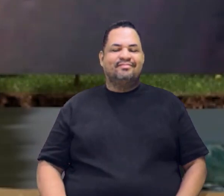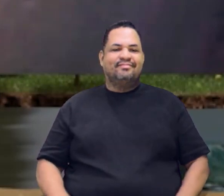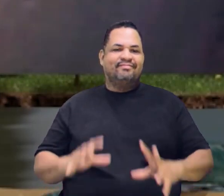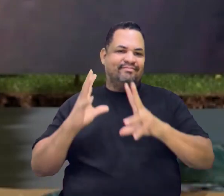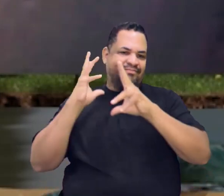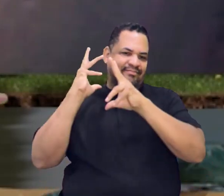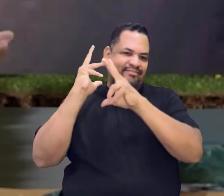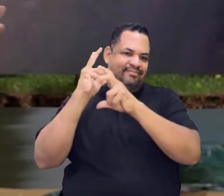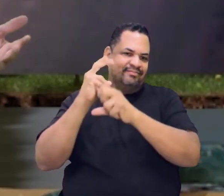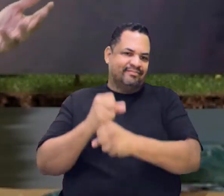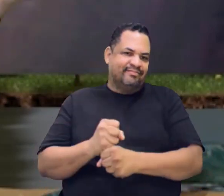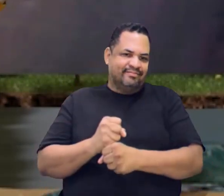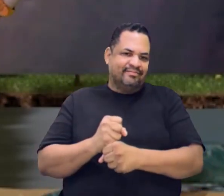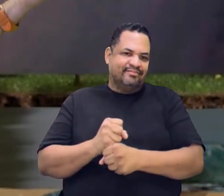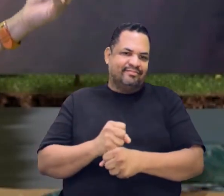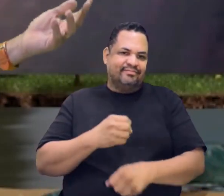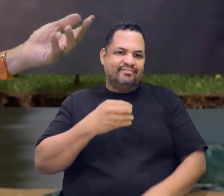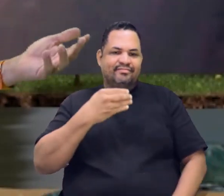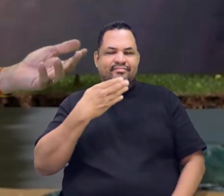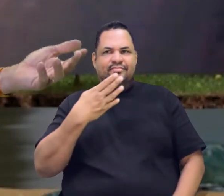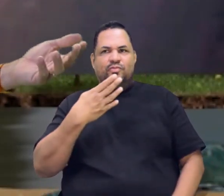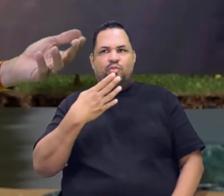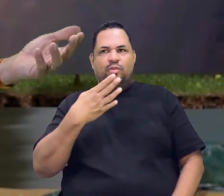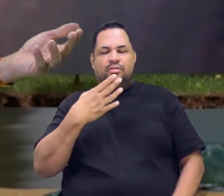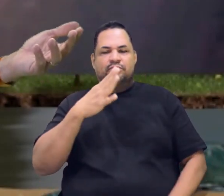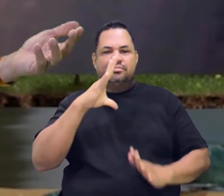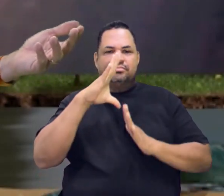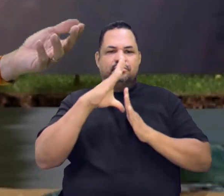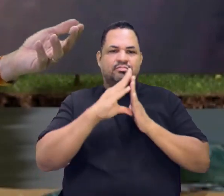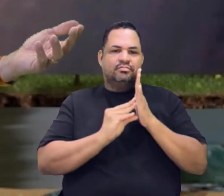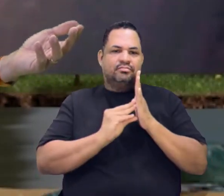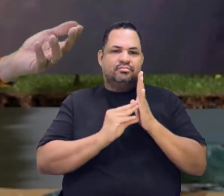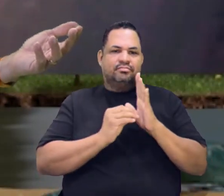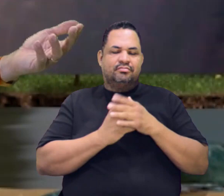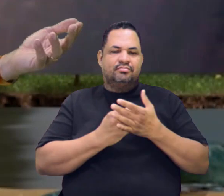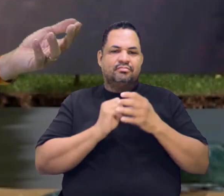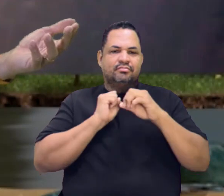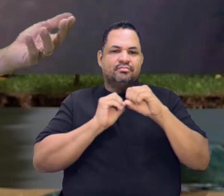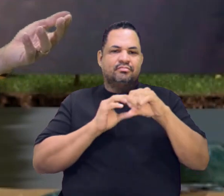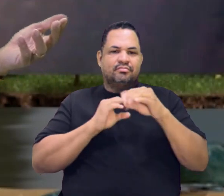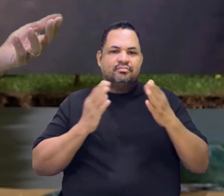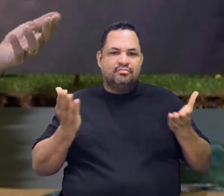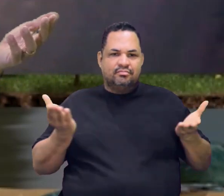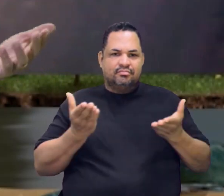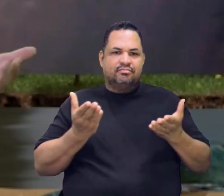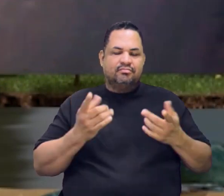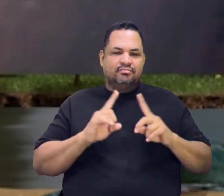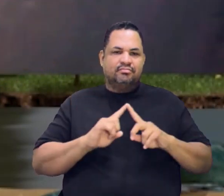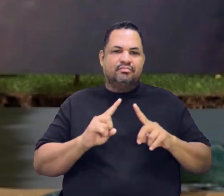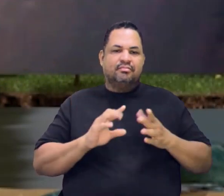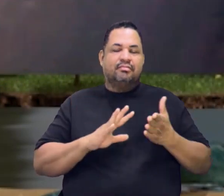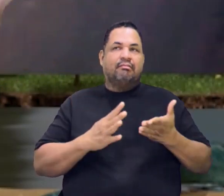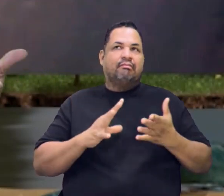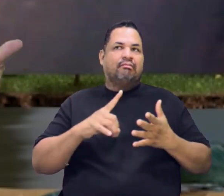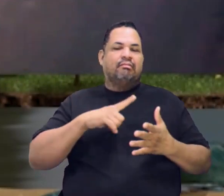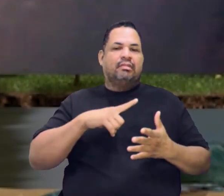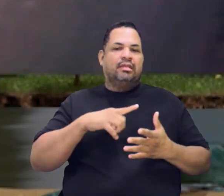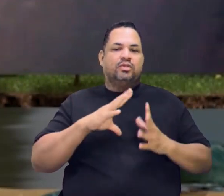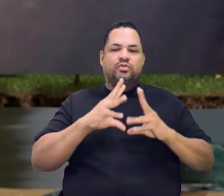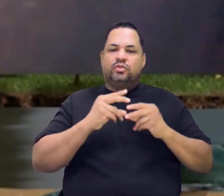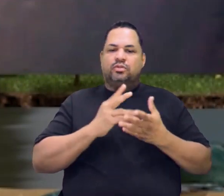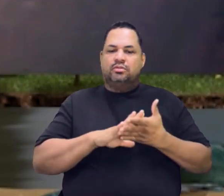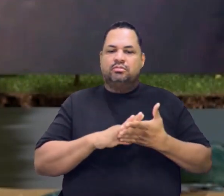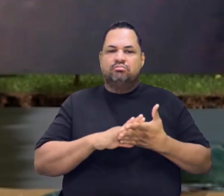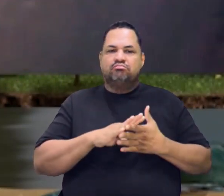Essa revisão de 4 conteúdos que eu vou passar para vocês aqui, não significa que vai cair só